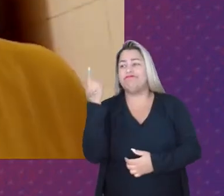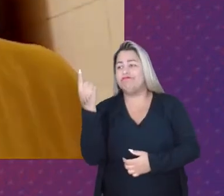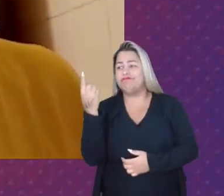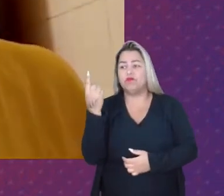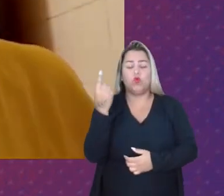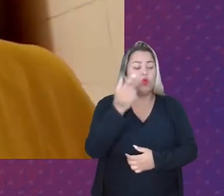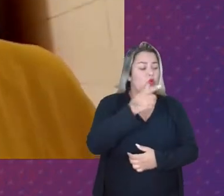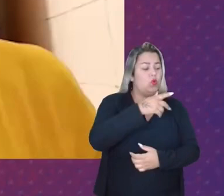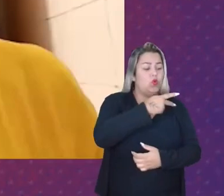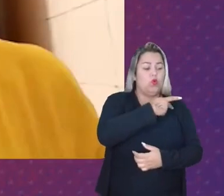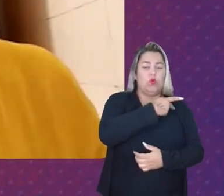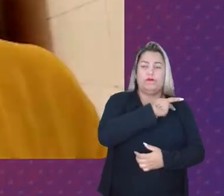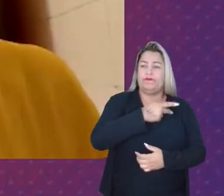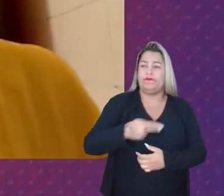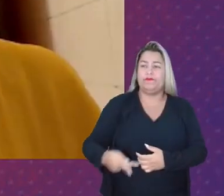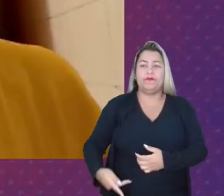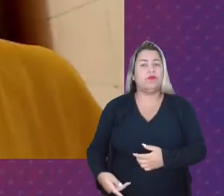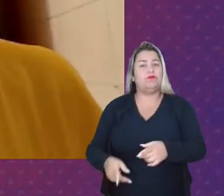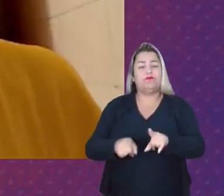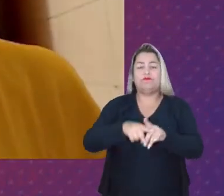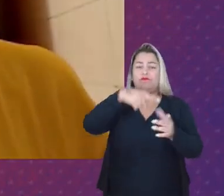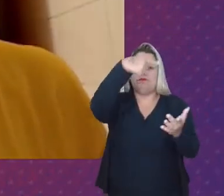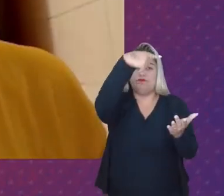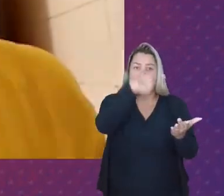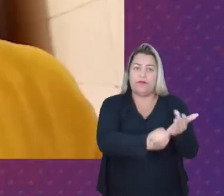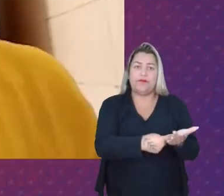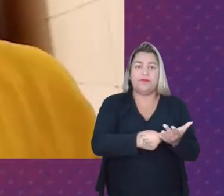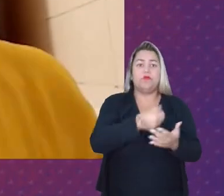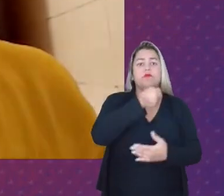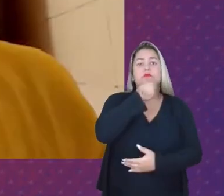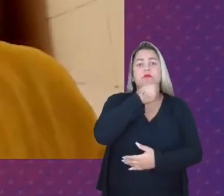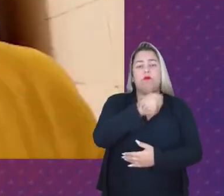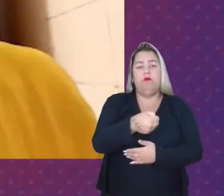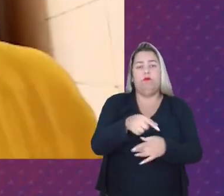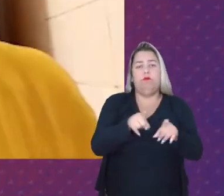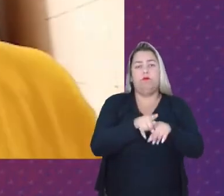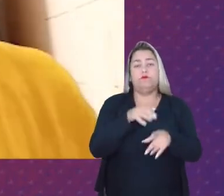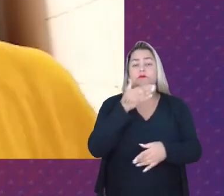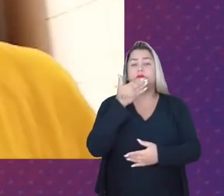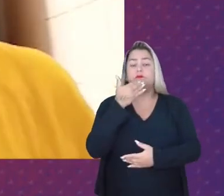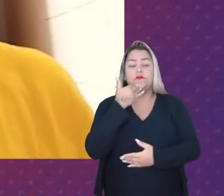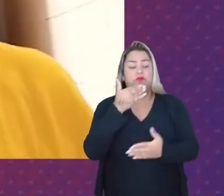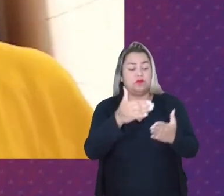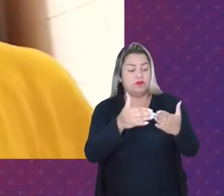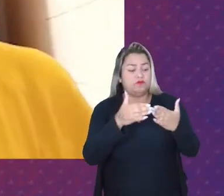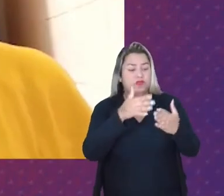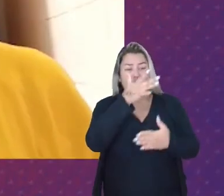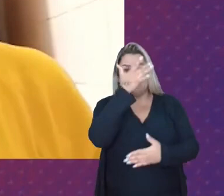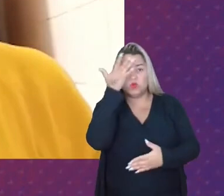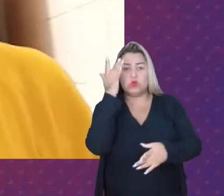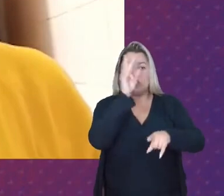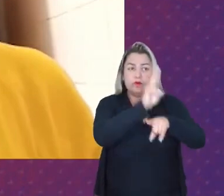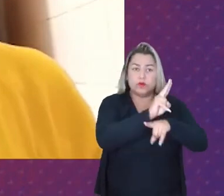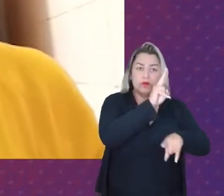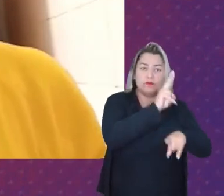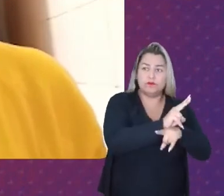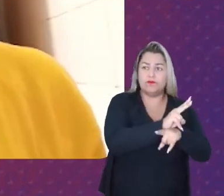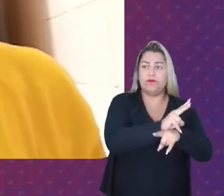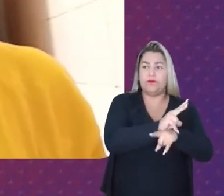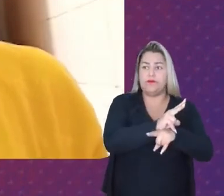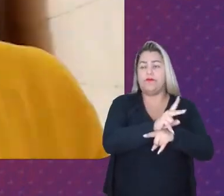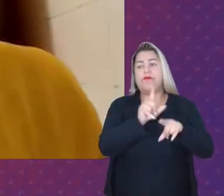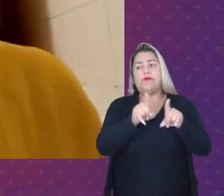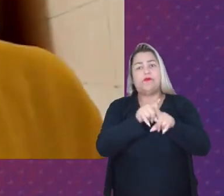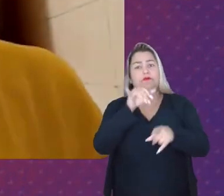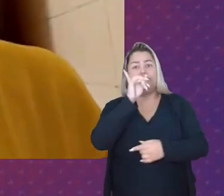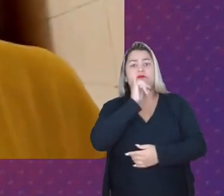não se comprometeu de fazer uma coletiva de imprensa pedindo que as pessoas se protegessem, ao contrário, ele mesmo dava mau exemplo